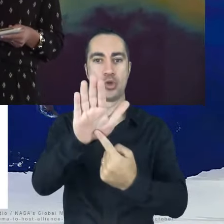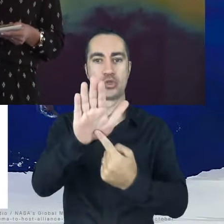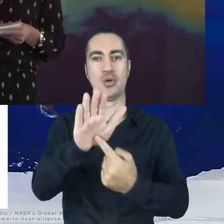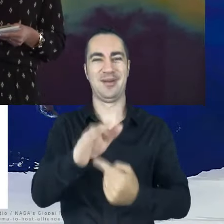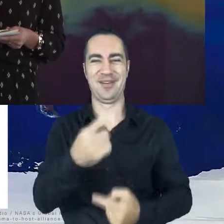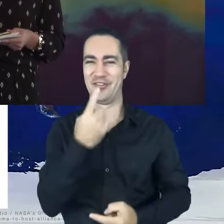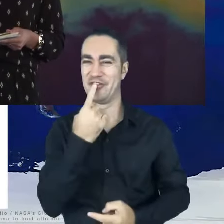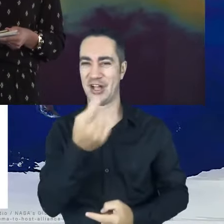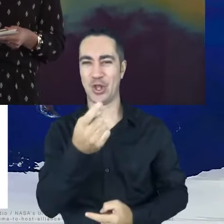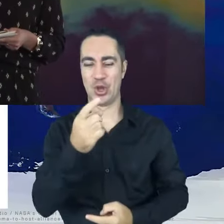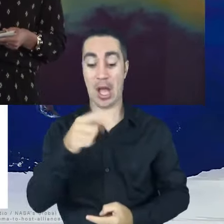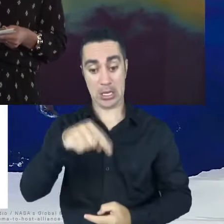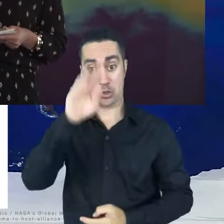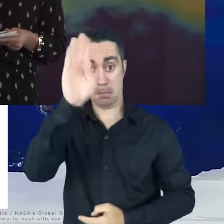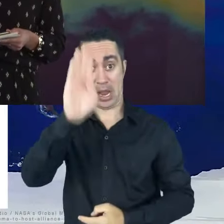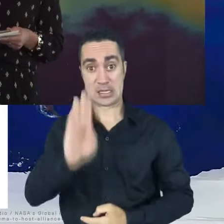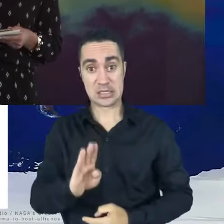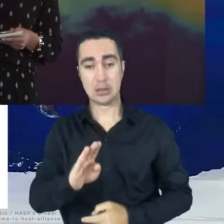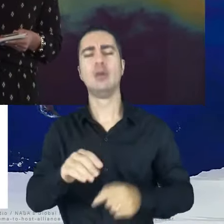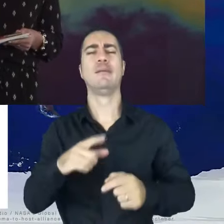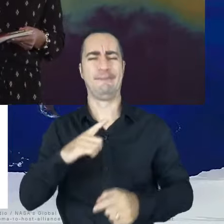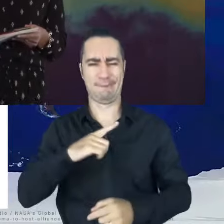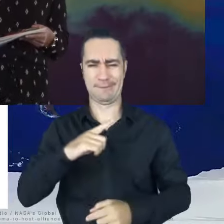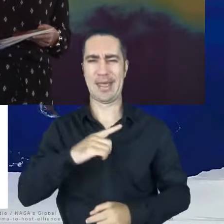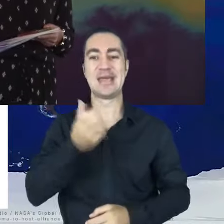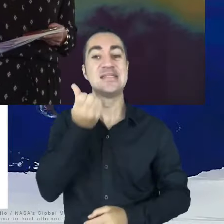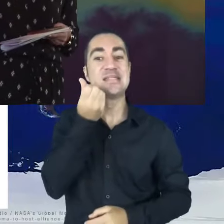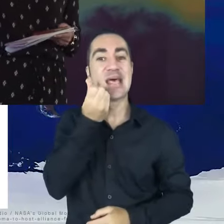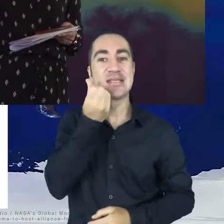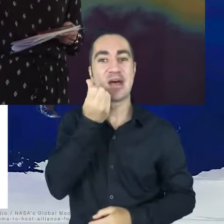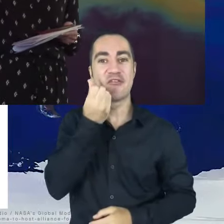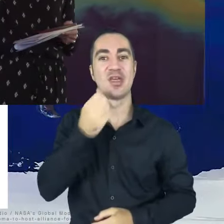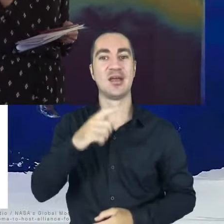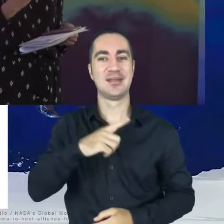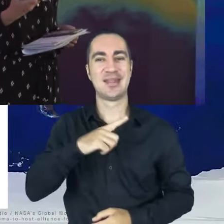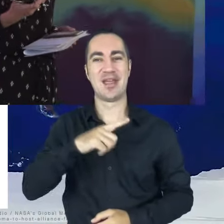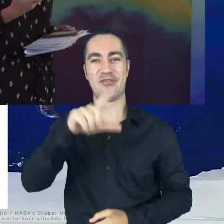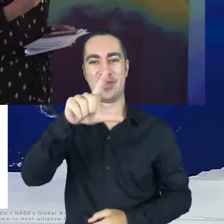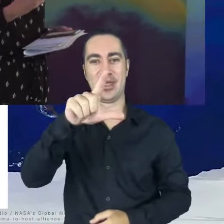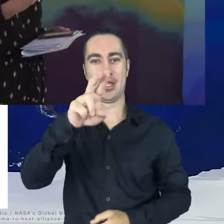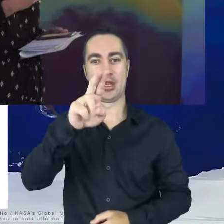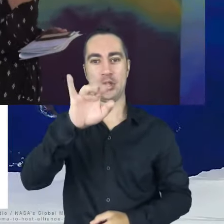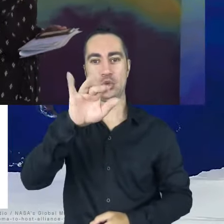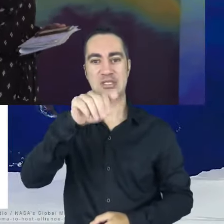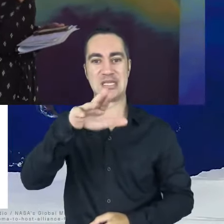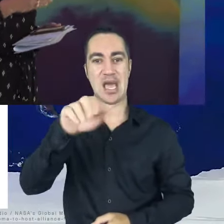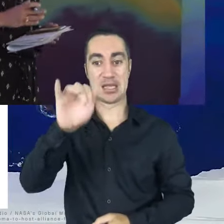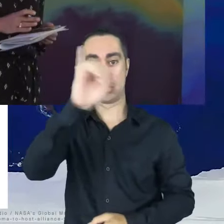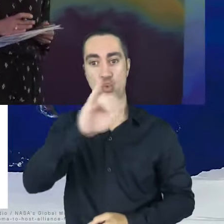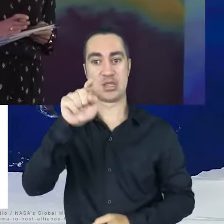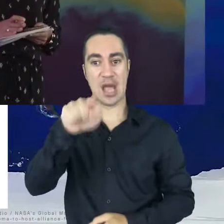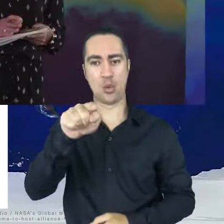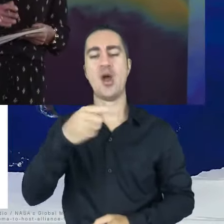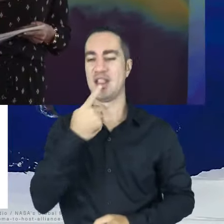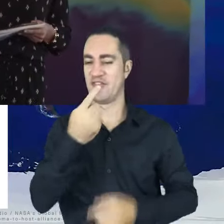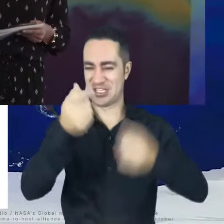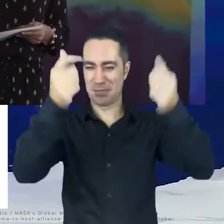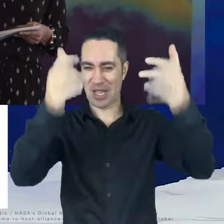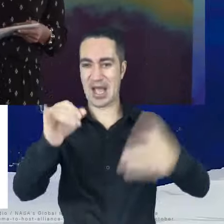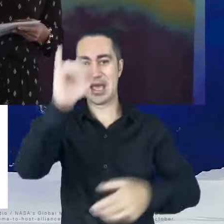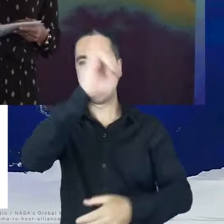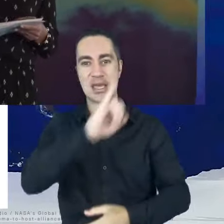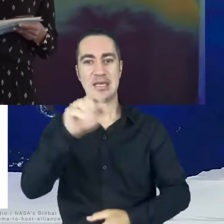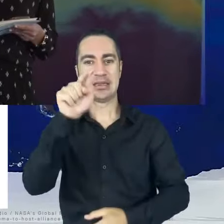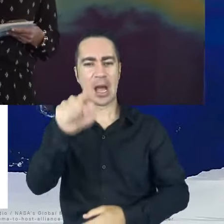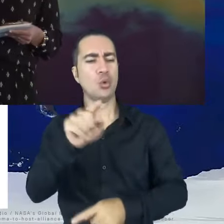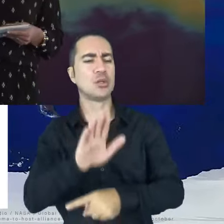Brasil. A gente, na sexta-feira, vai receber a Luciana Nicola, do Itaú. Ela vai falar um pouco sobre o que Itaú está fazendo para ajudar as